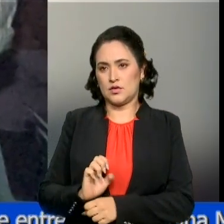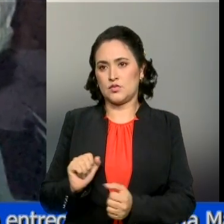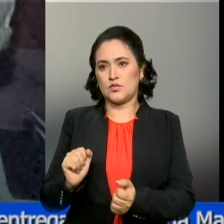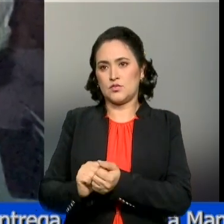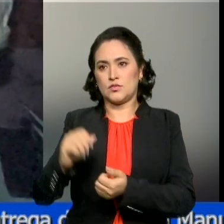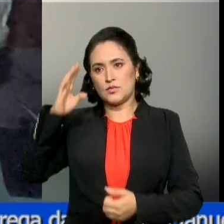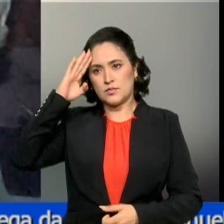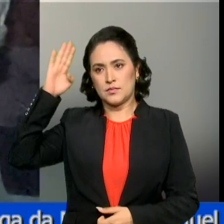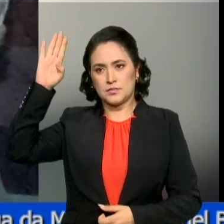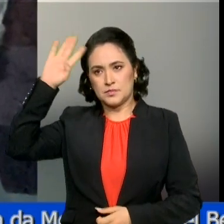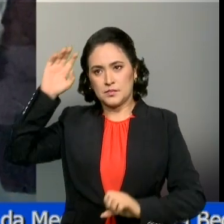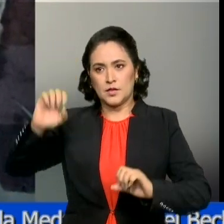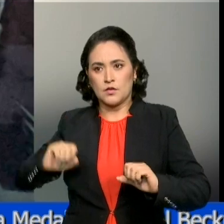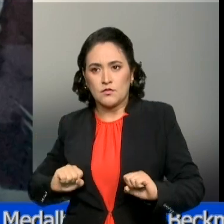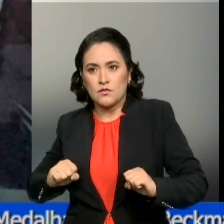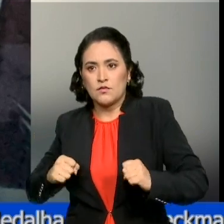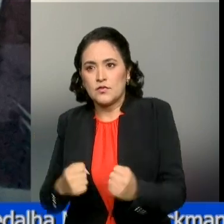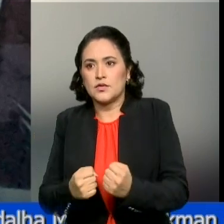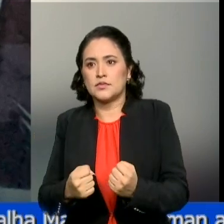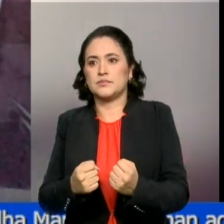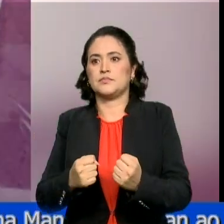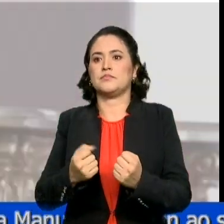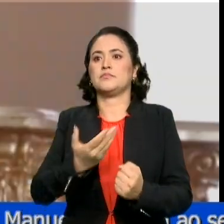iniciada nos anos 1990.